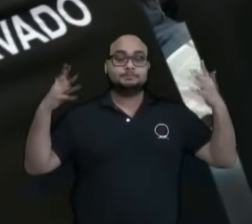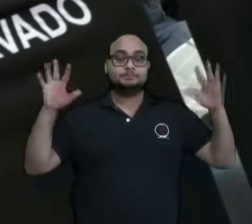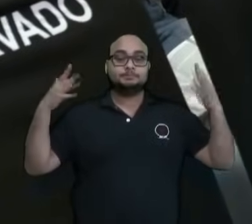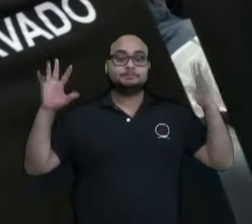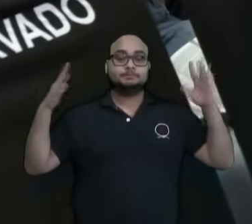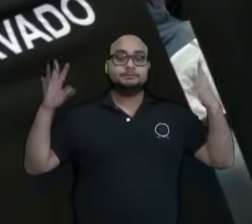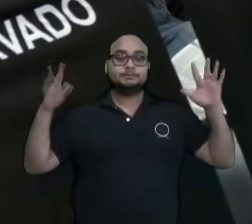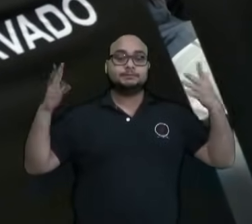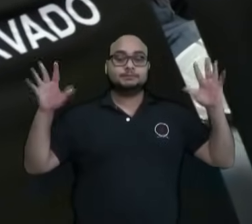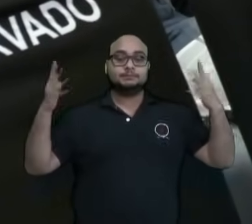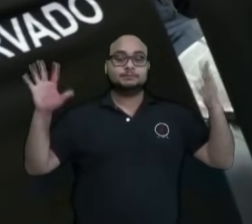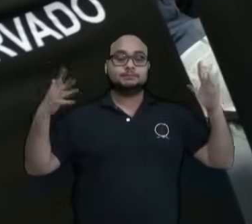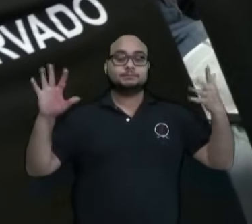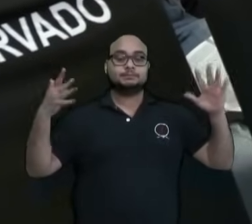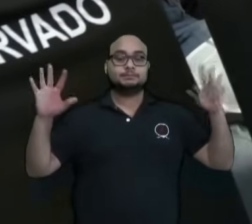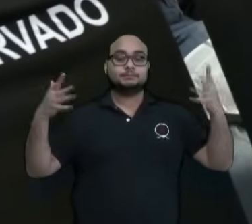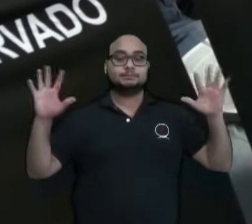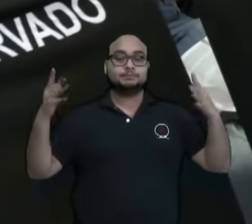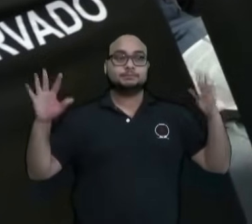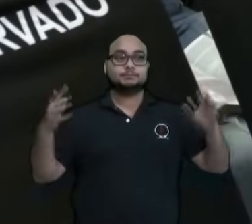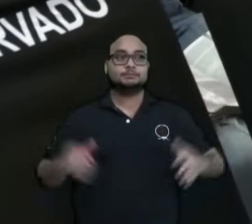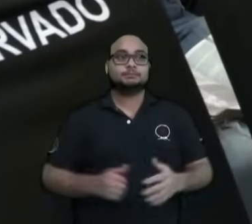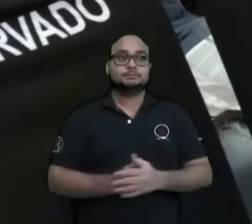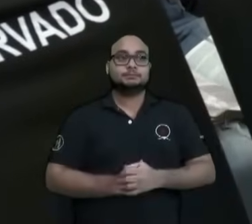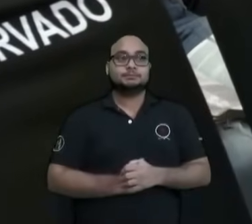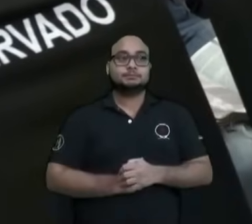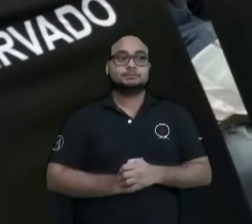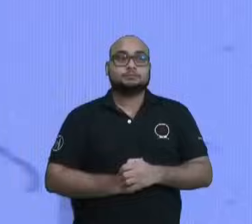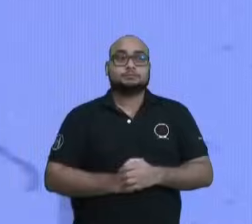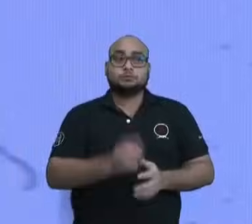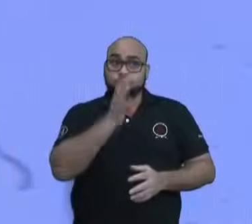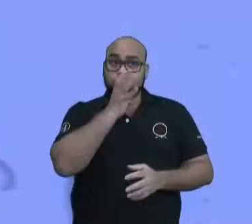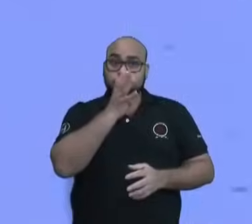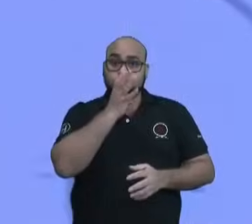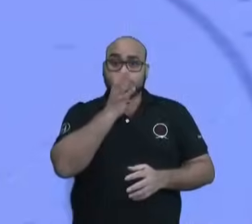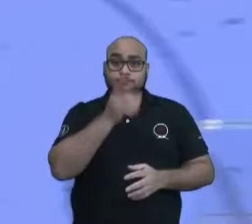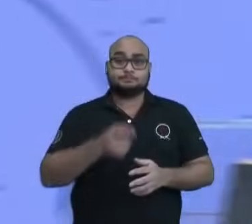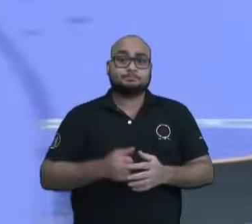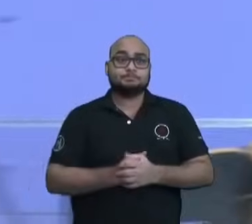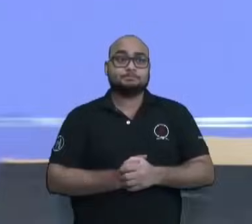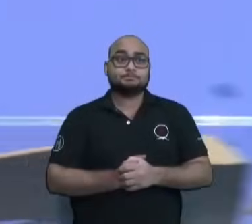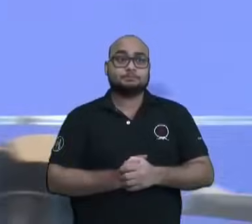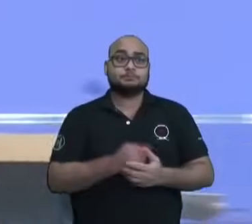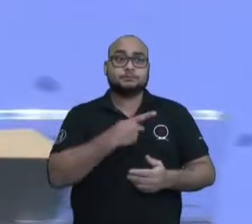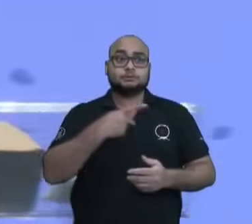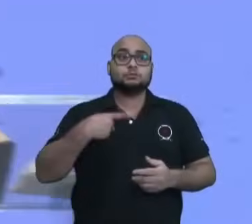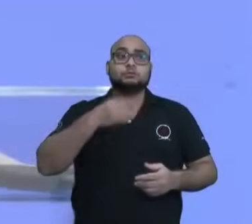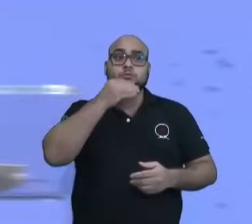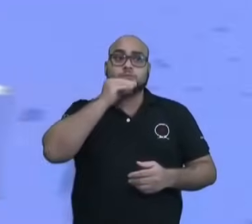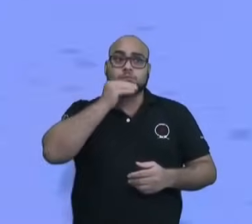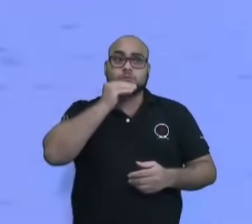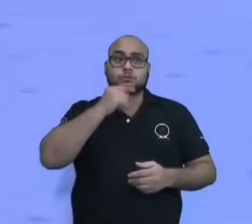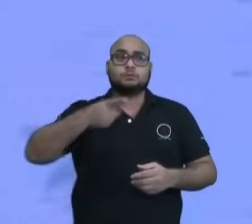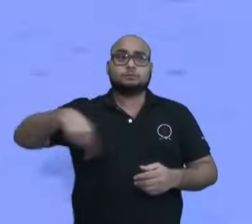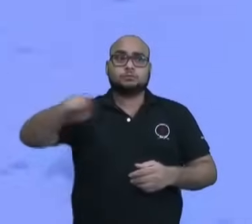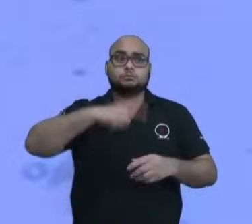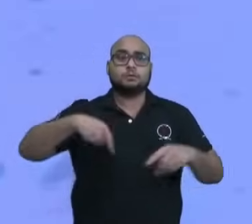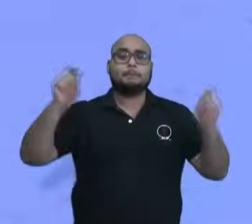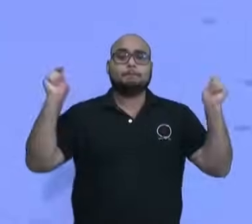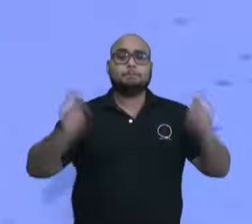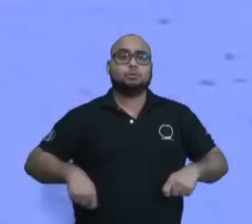preta ela tá aqui el tá me ouvindo aqui meu irmão Você pode ser General de quatro